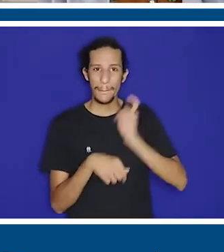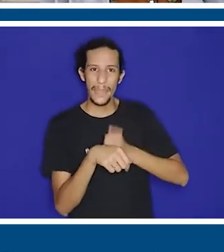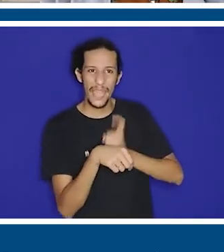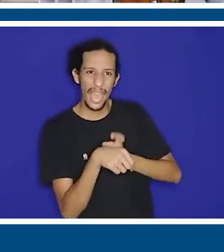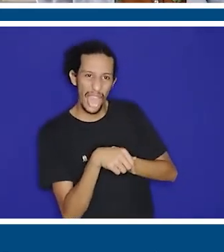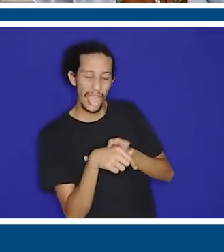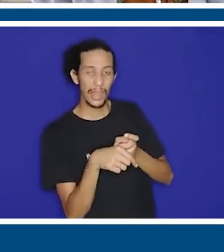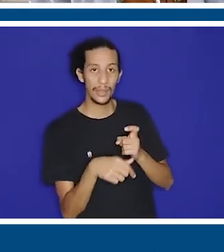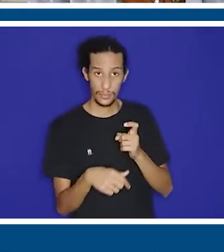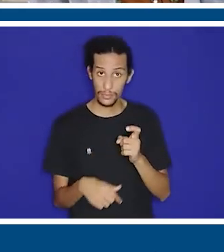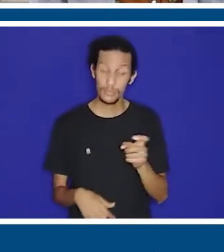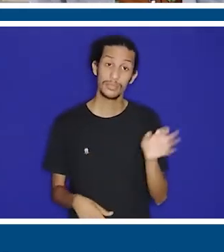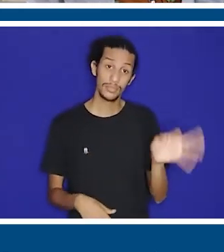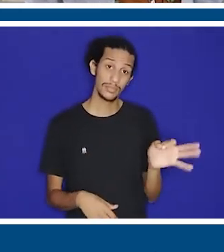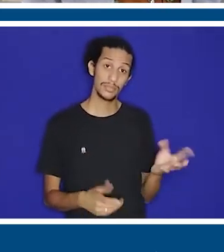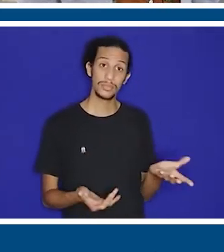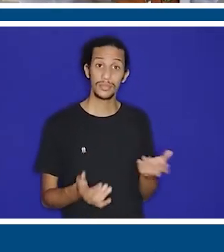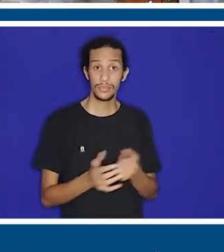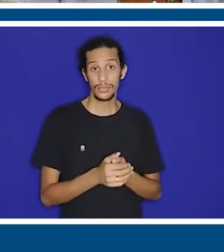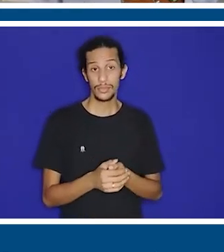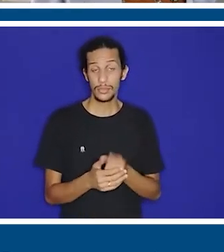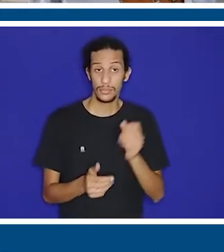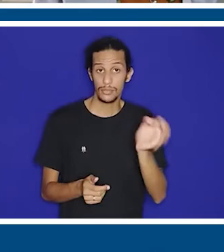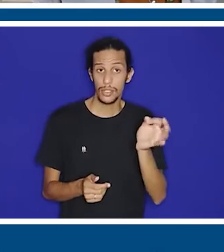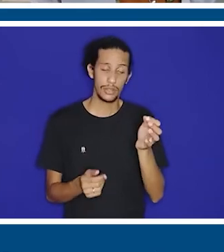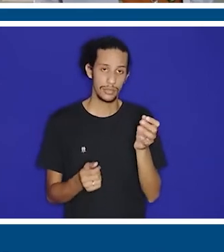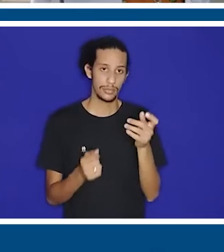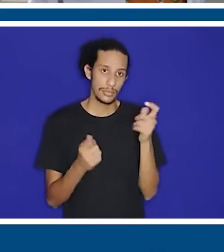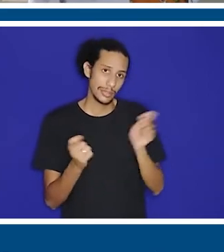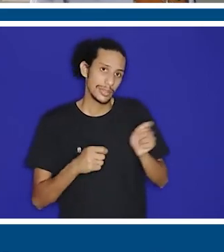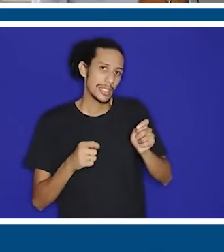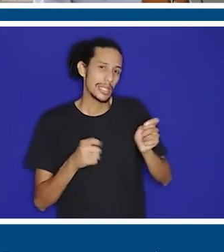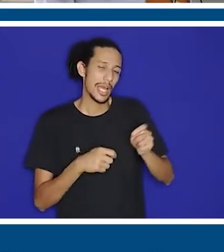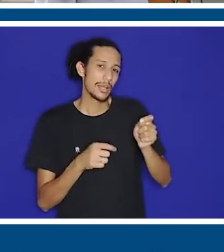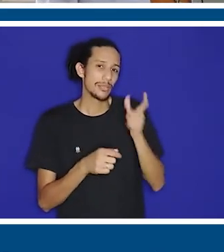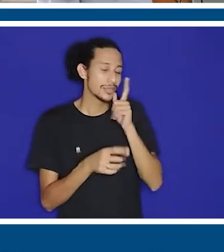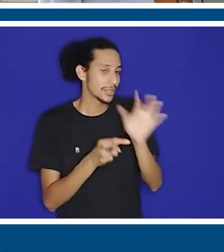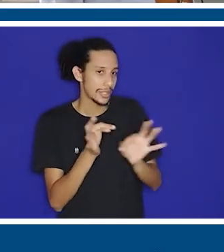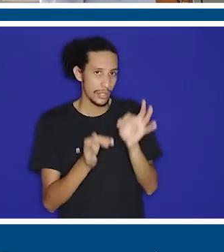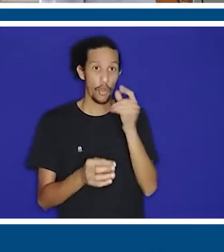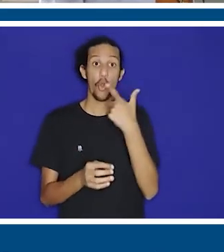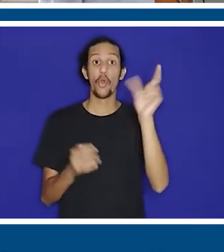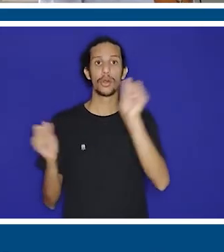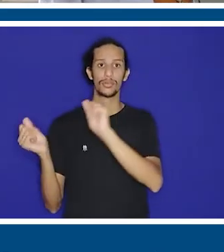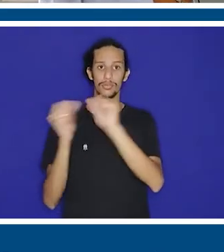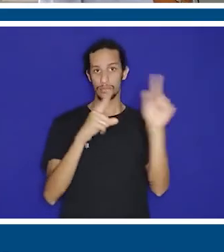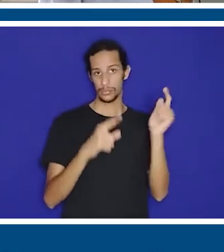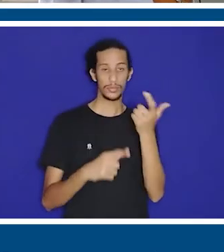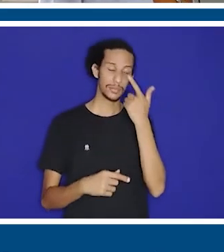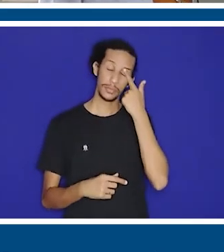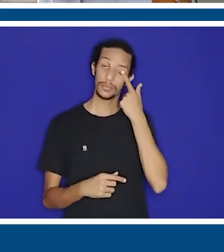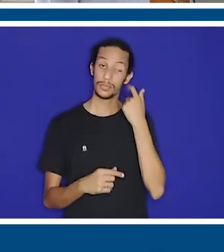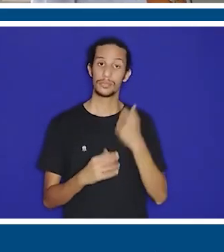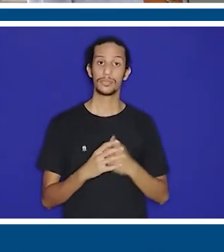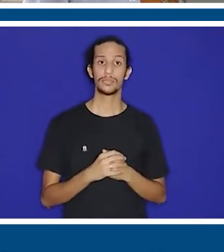Birra? Isso, é isso. Outra coisa que a gente pode tratar. Passa outro.